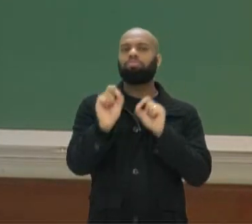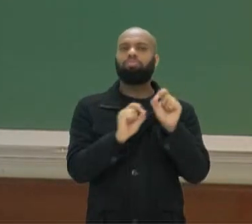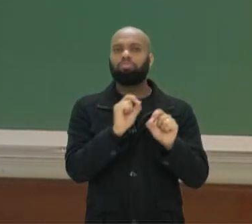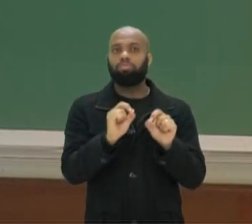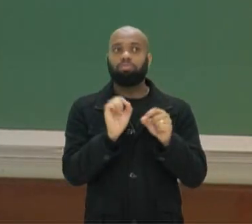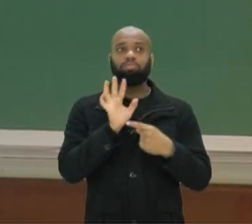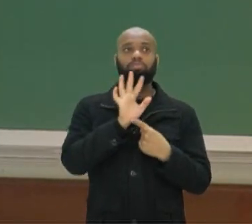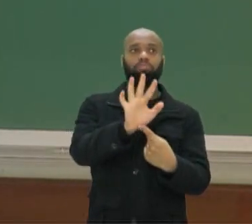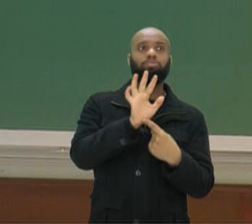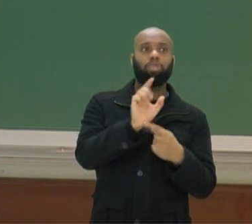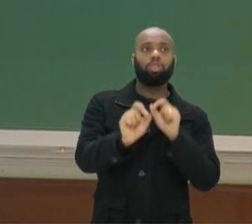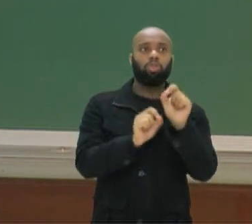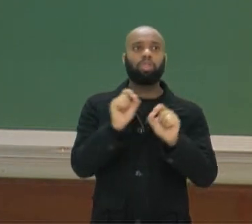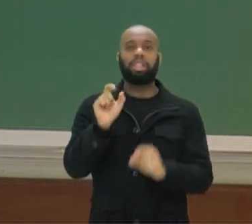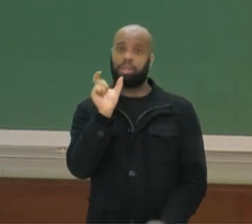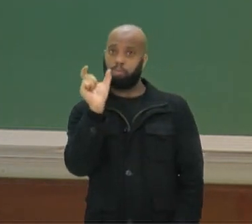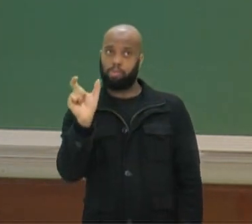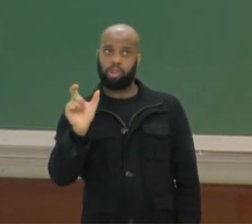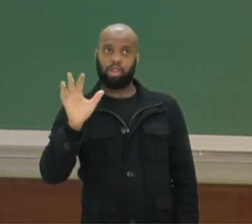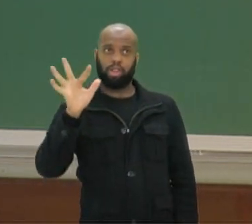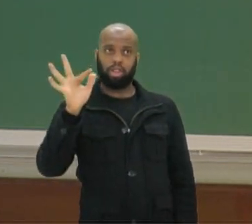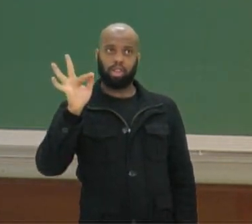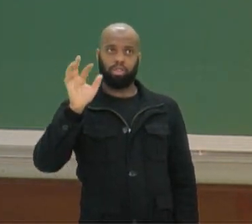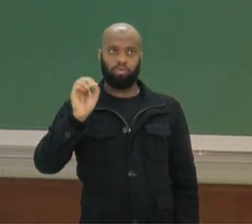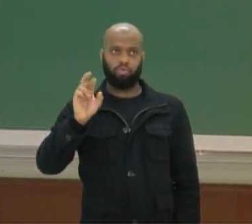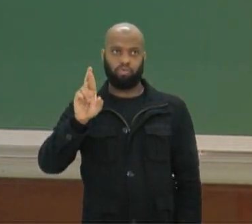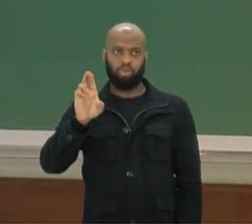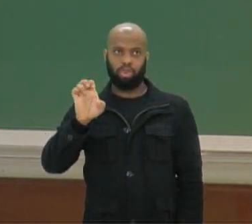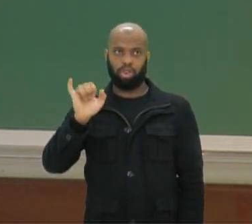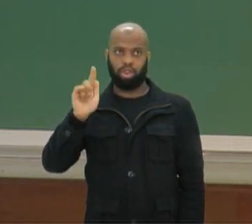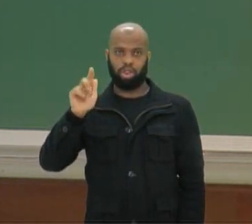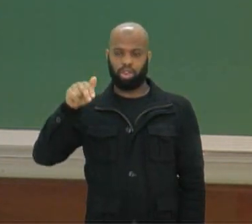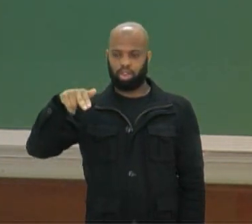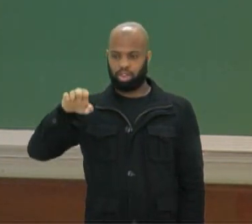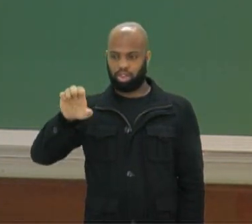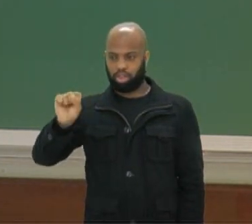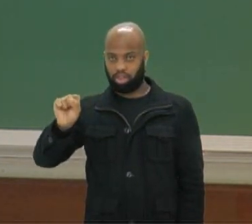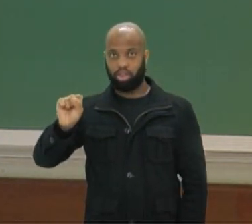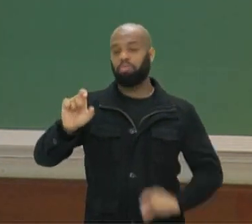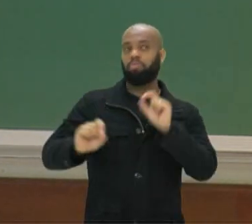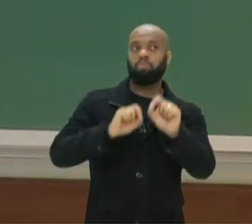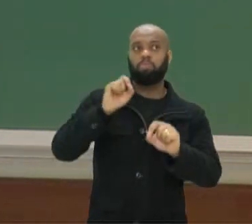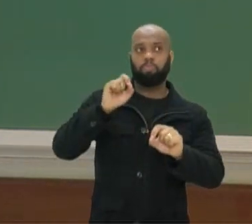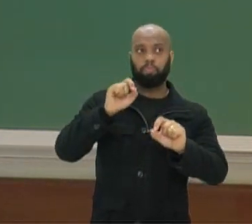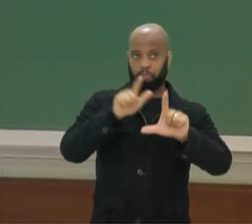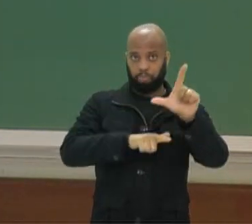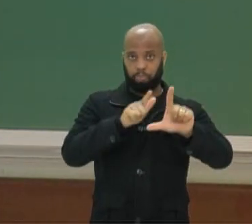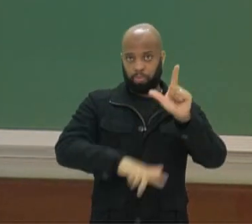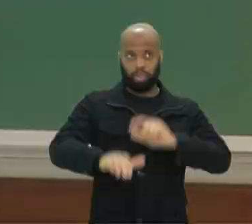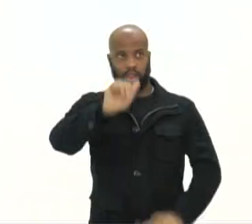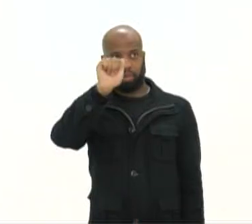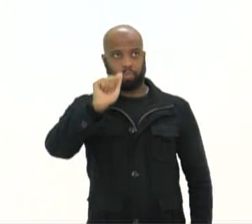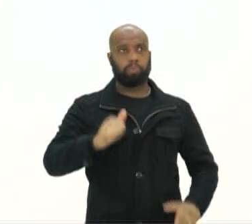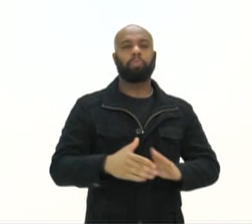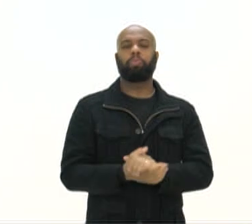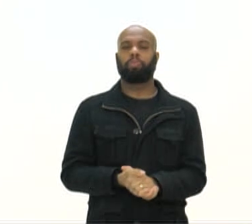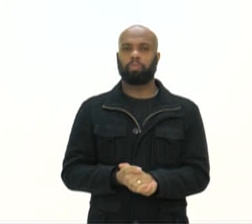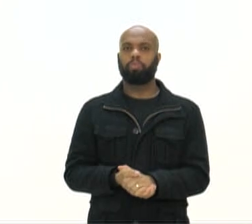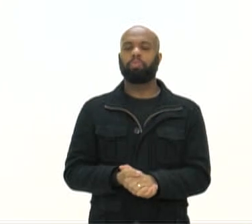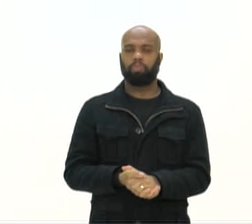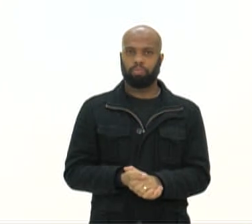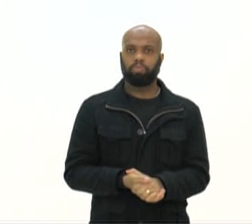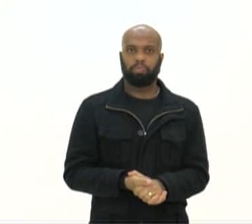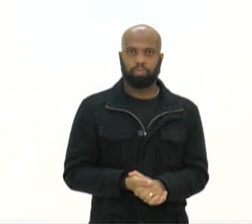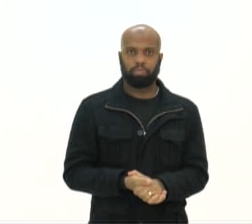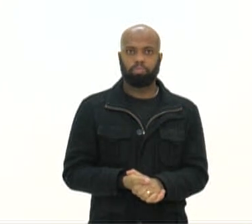a definição da palavra foreigners. Seria a alternativa A person born in or coming